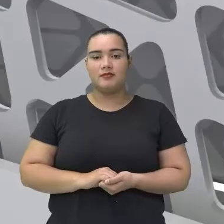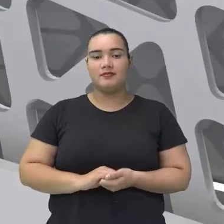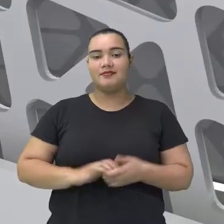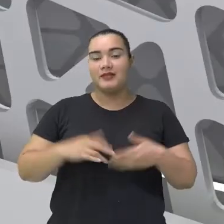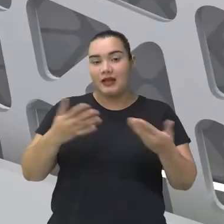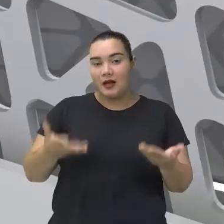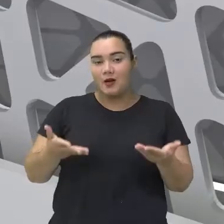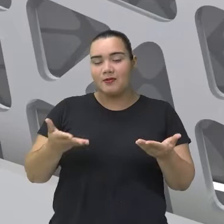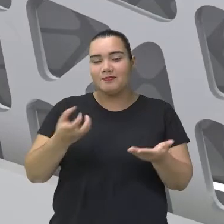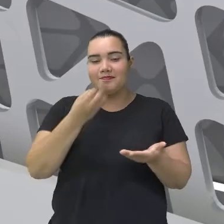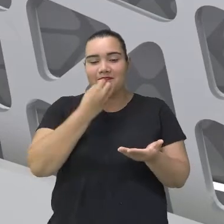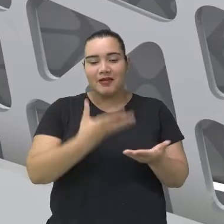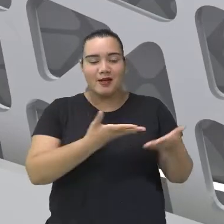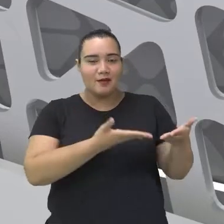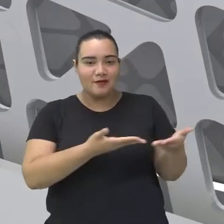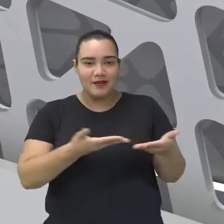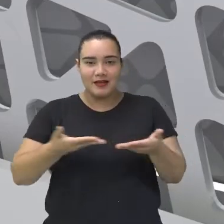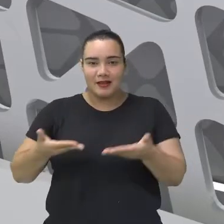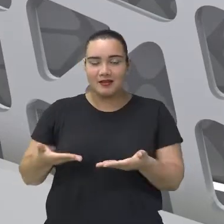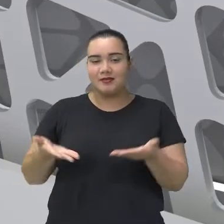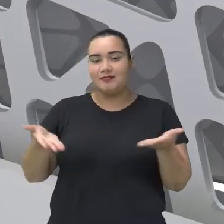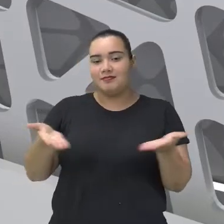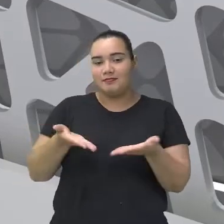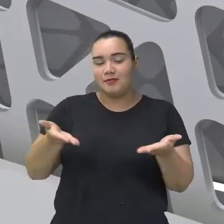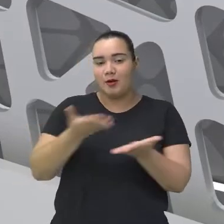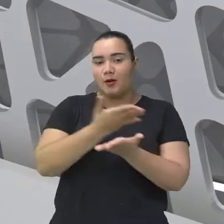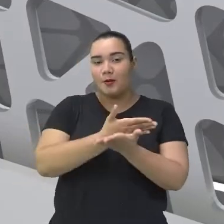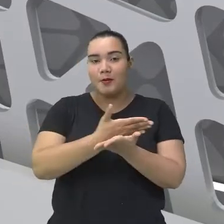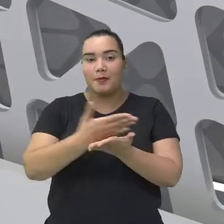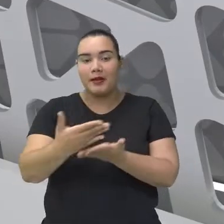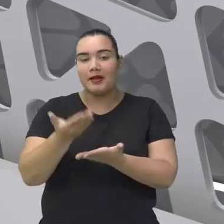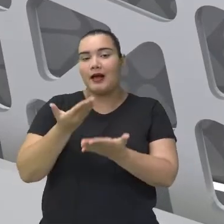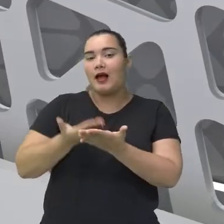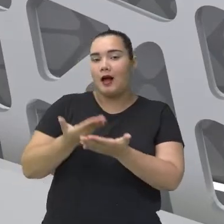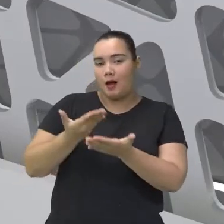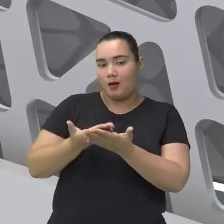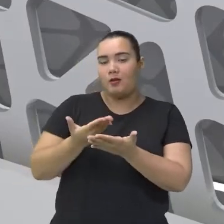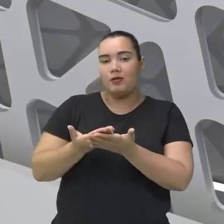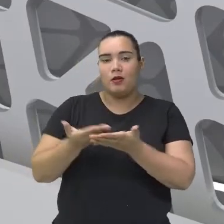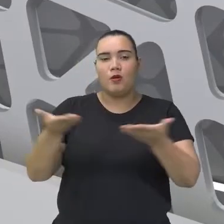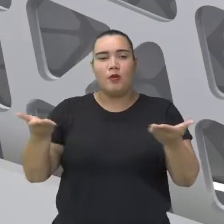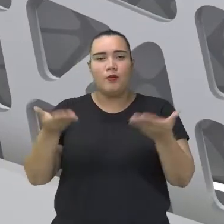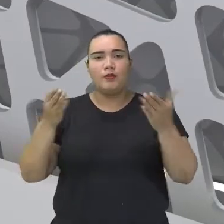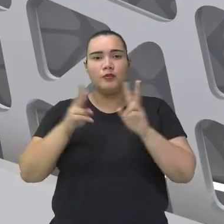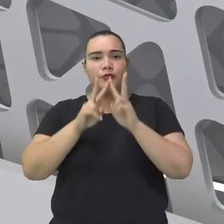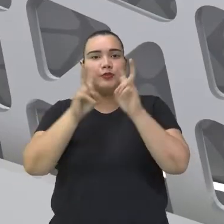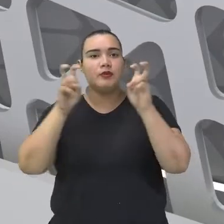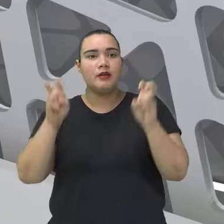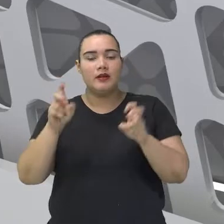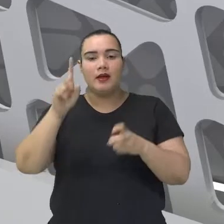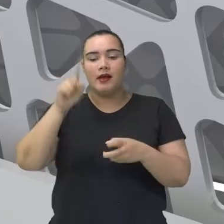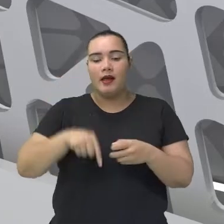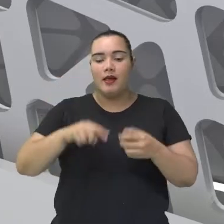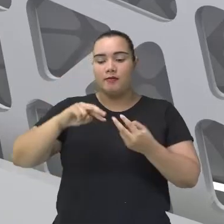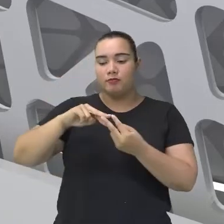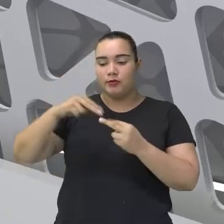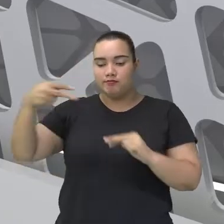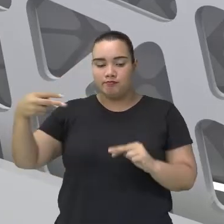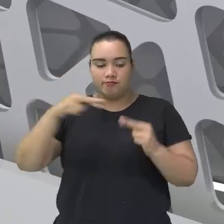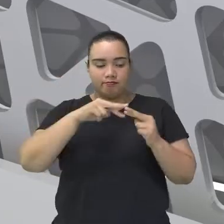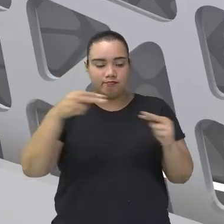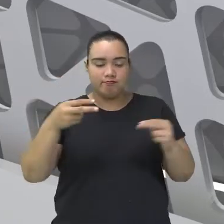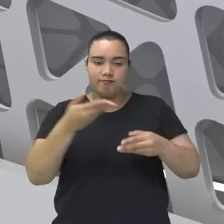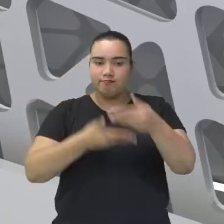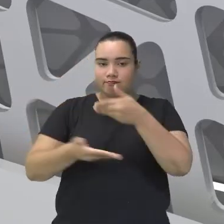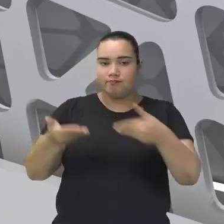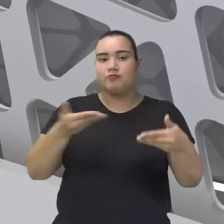Muito bem, sejam todos muito bem-vindos para começarmos a nossa aula. E hoje o nosso tema é interação